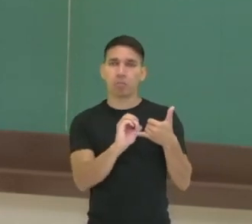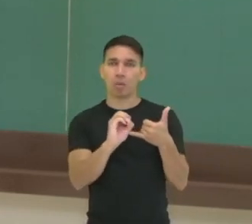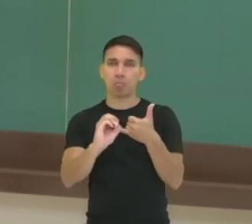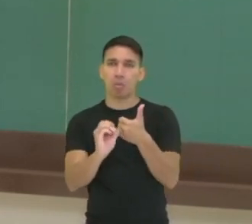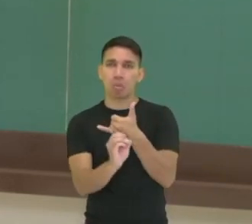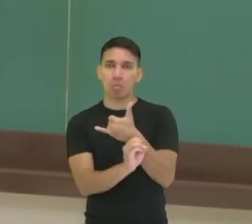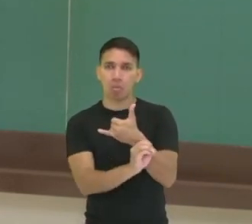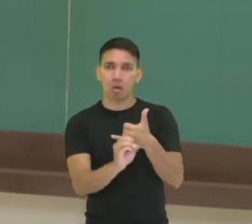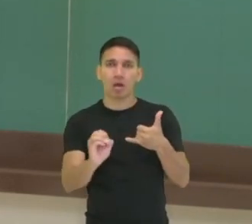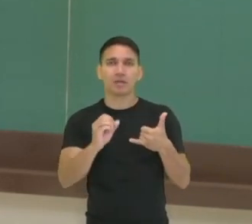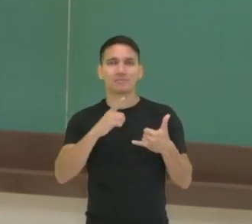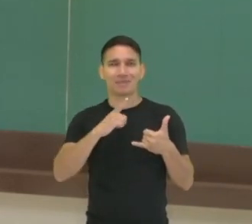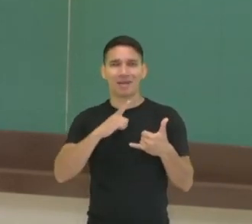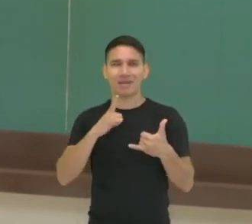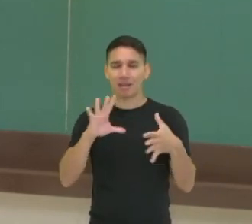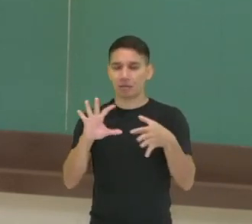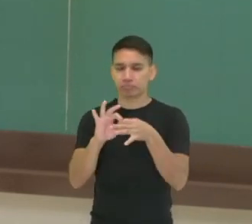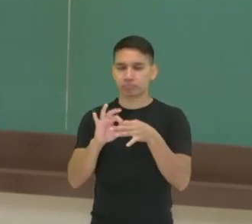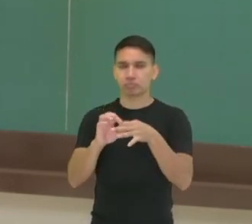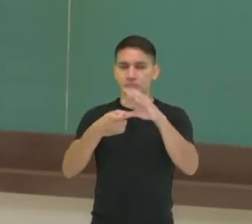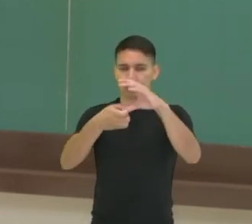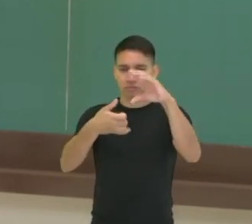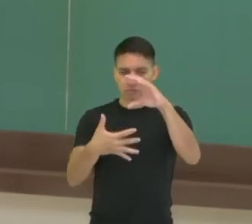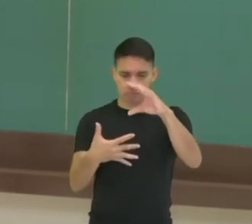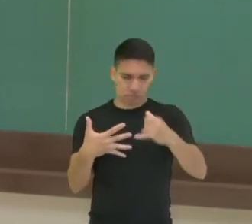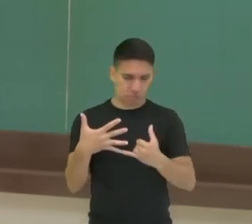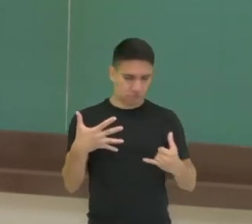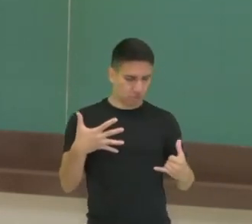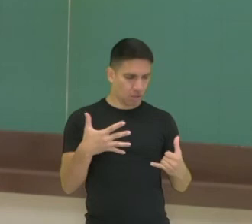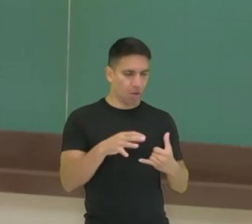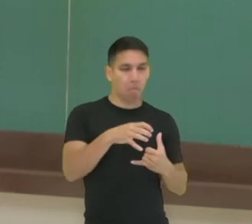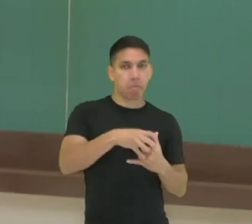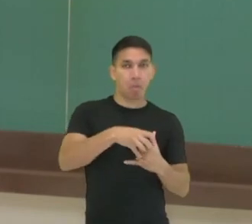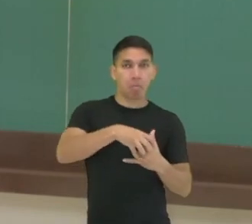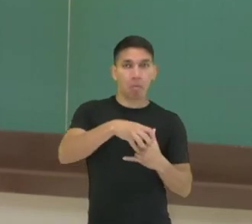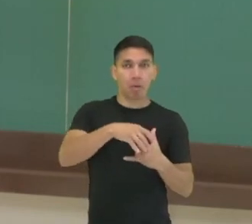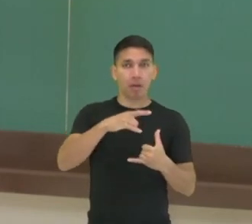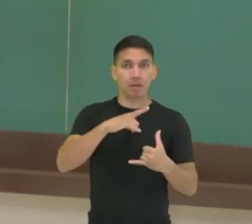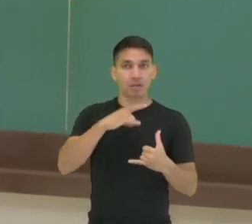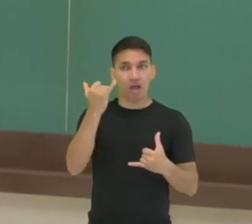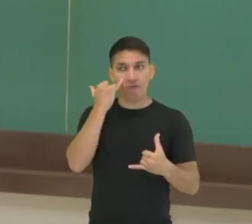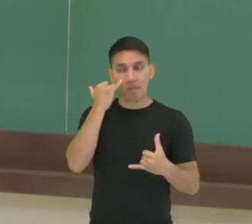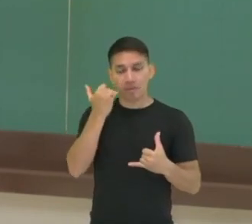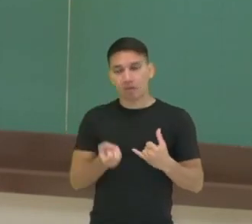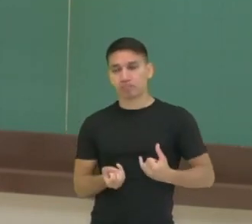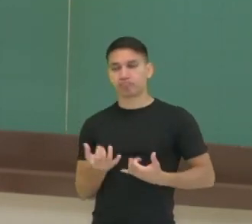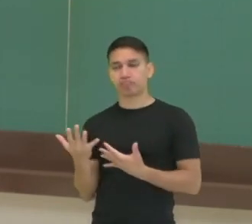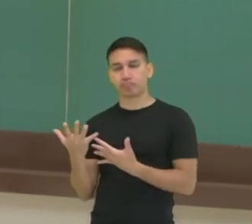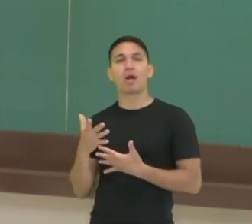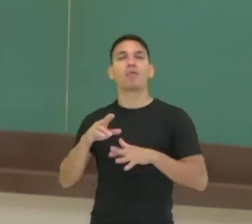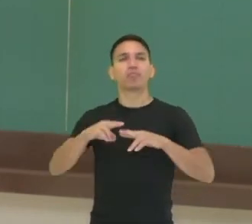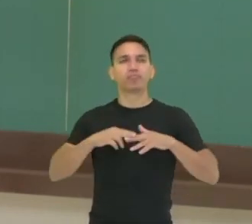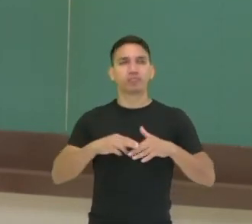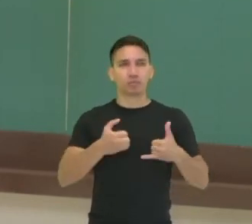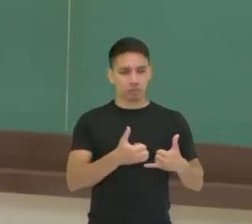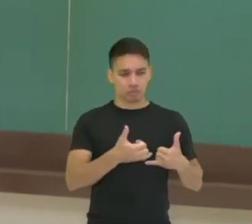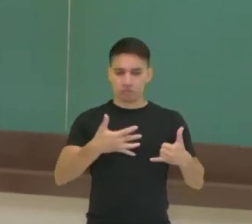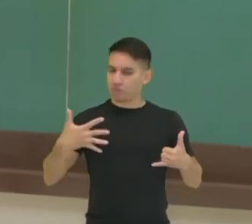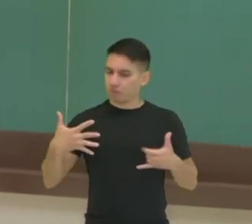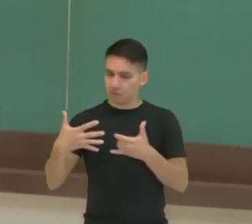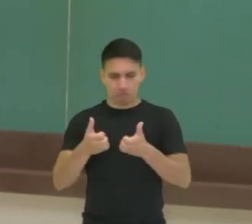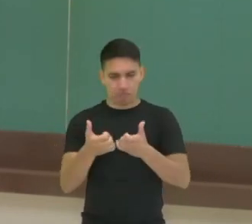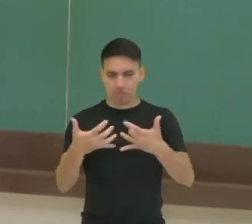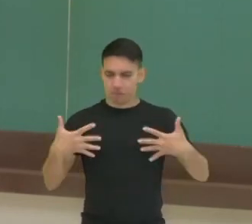com esses nervos, trabalhando em conjunto para levar essa informação para o corpo. E os nervos são feixes de